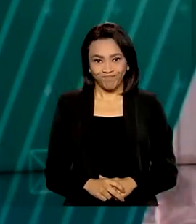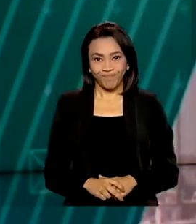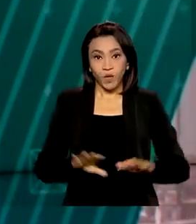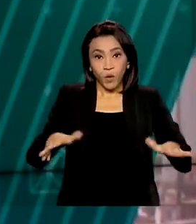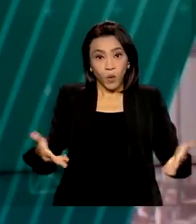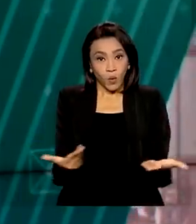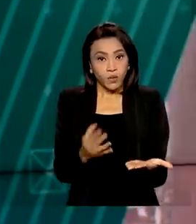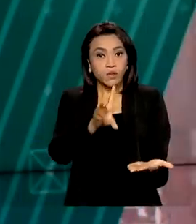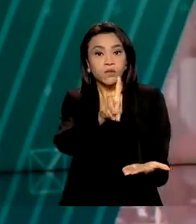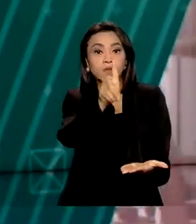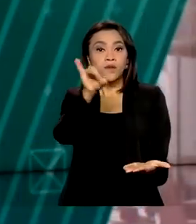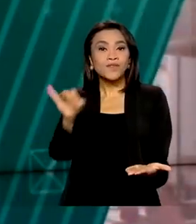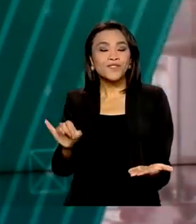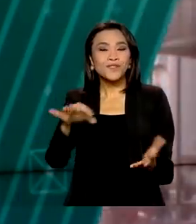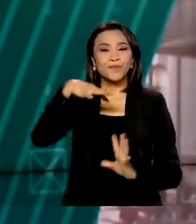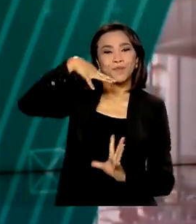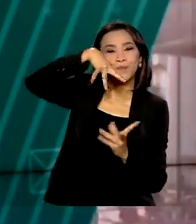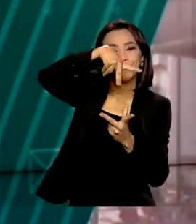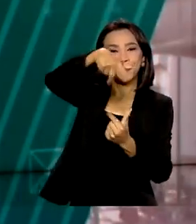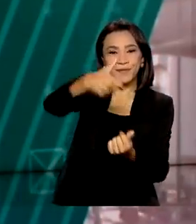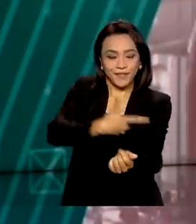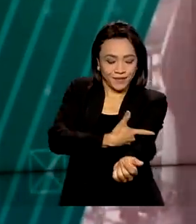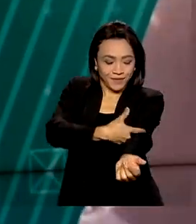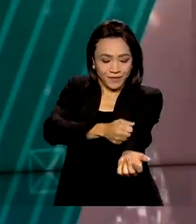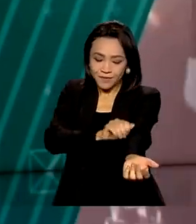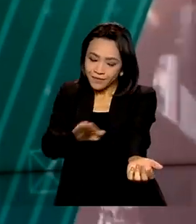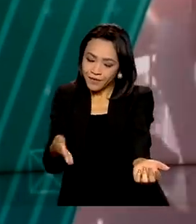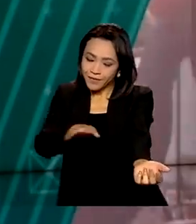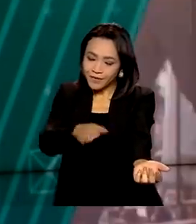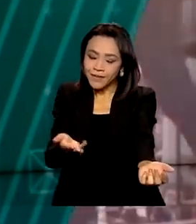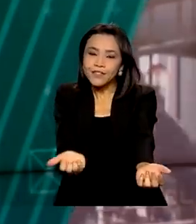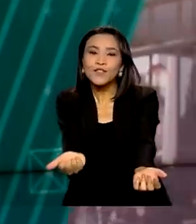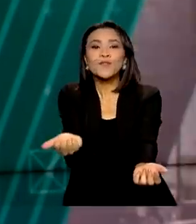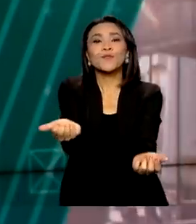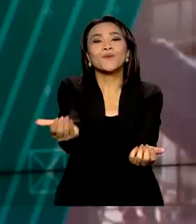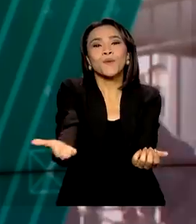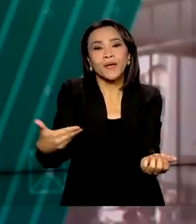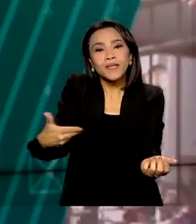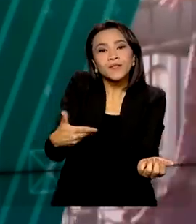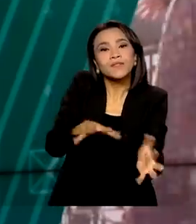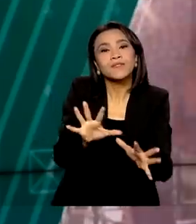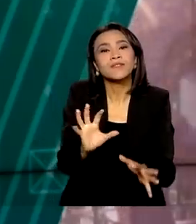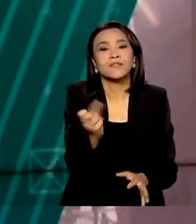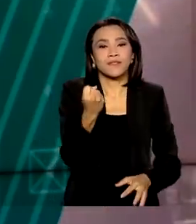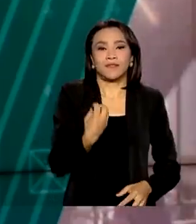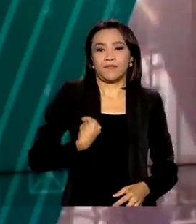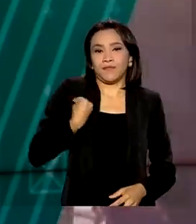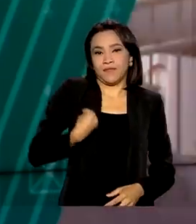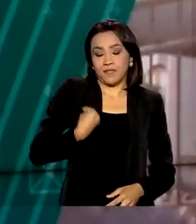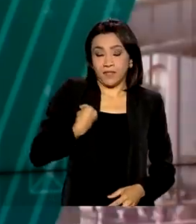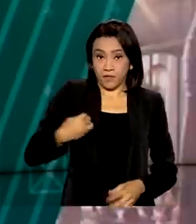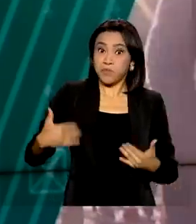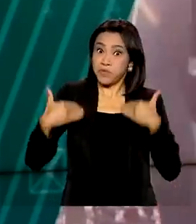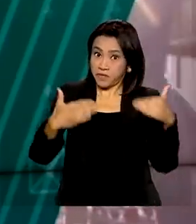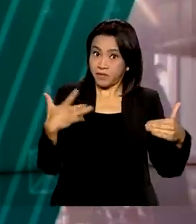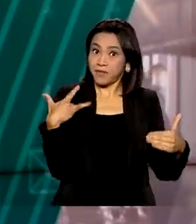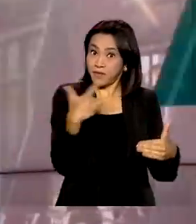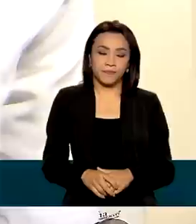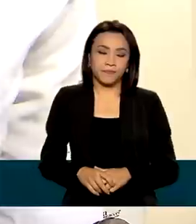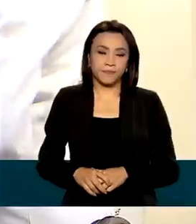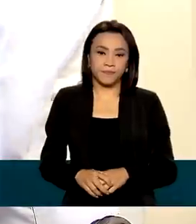Hoje é o Dia Mundial do Doador de Sangue e, para incentivar este ato que salva vidas, o Ministério da Saúde lança hoje uma campanha